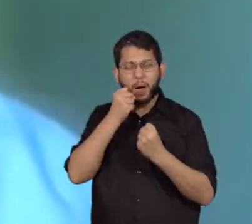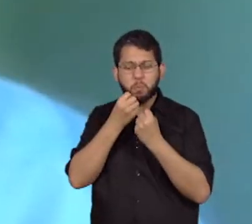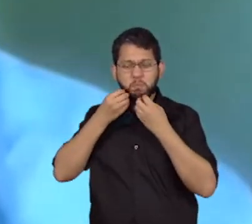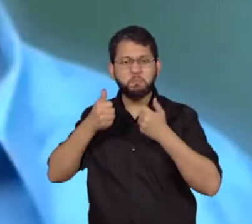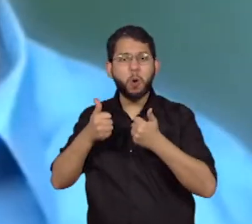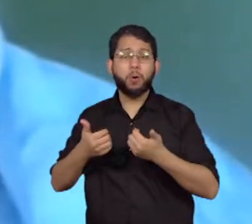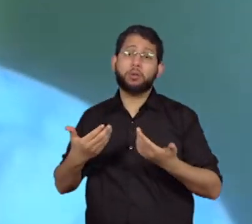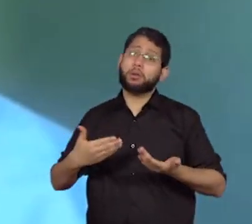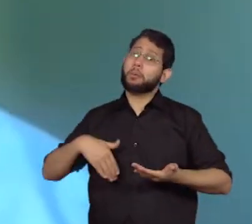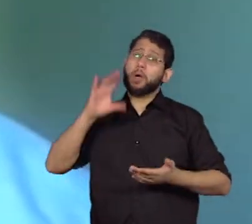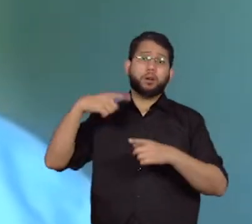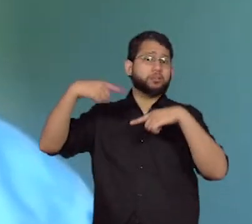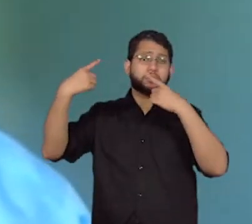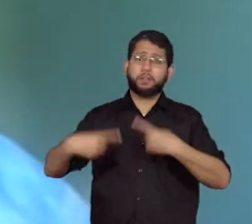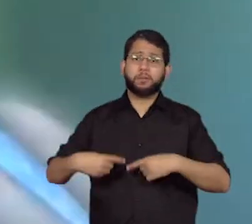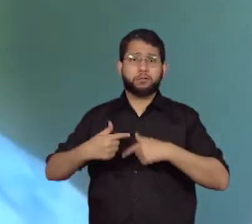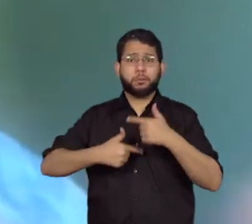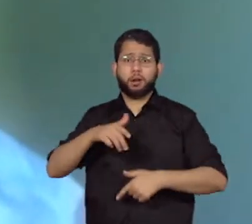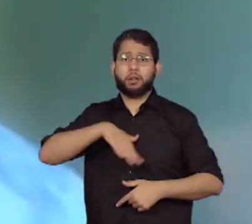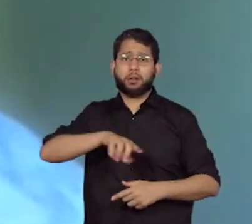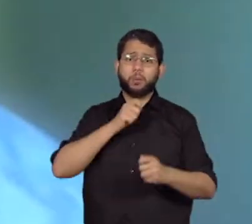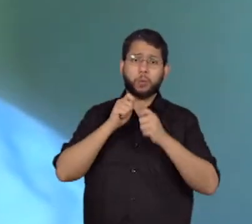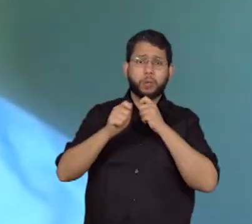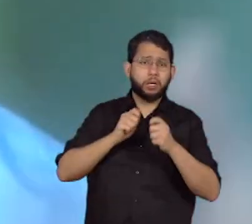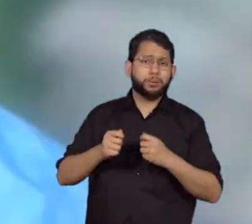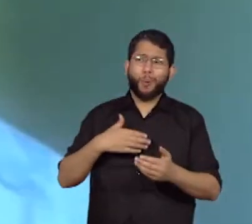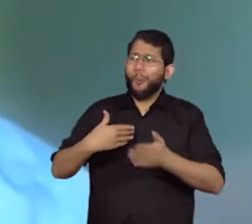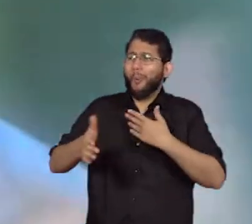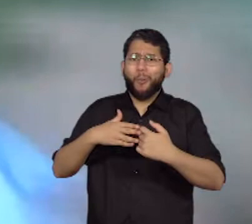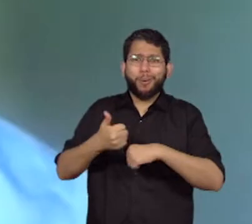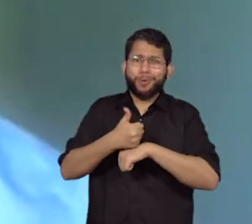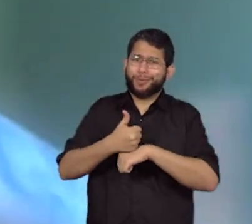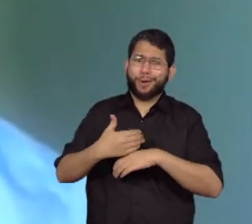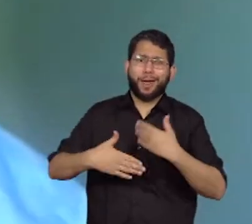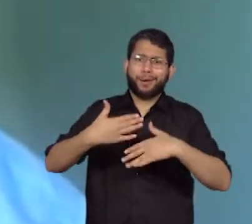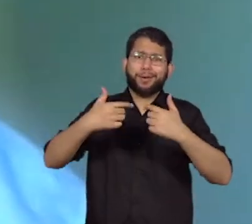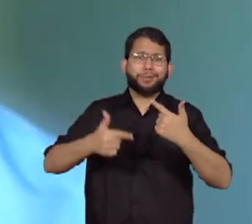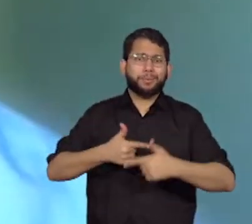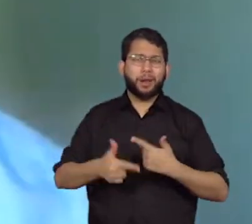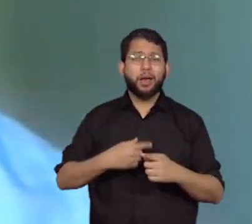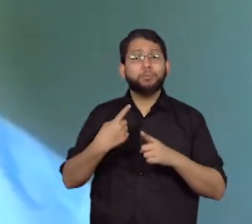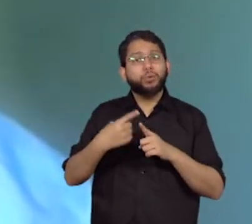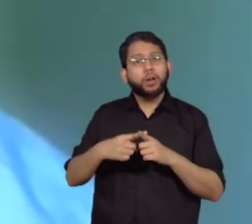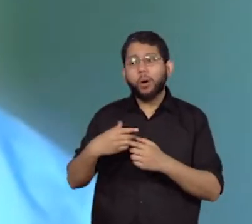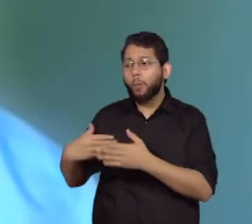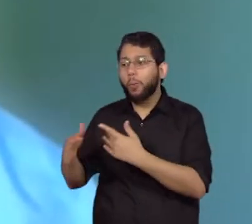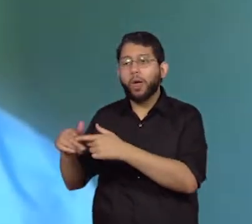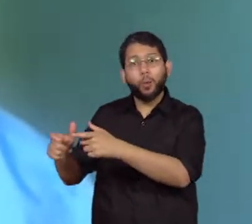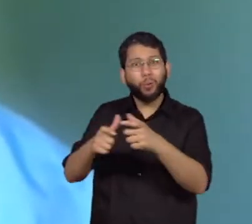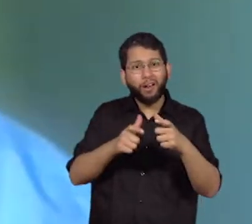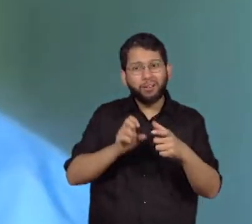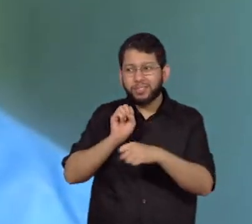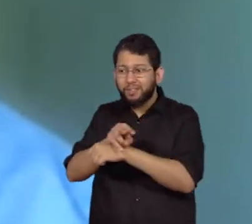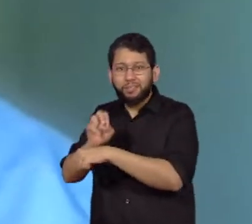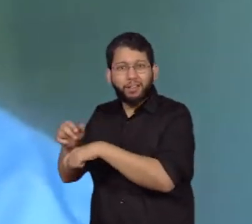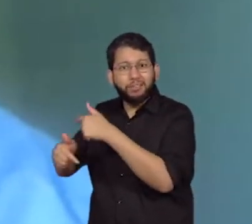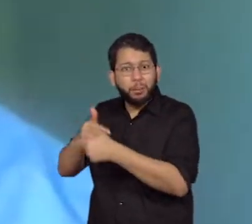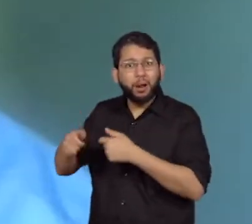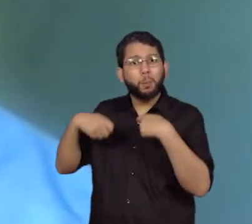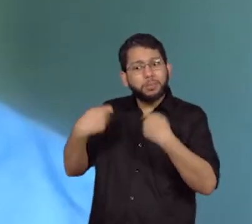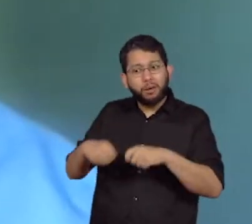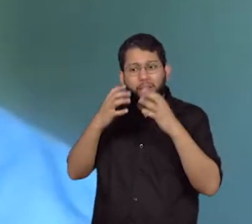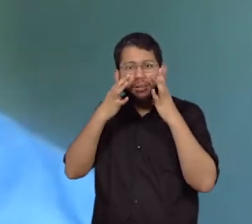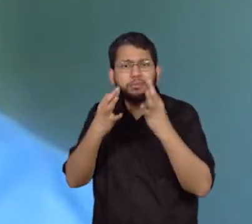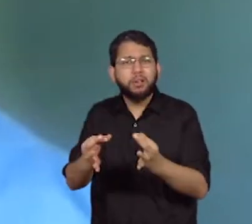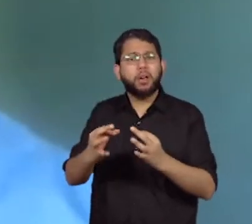grande desafio, né, da carreira jornalística, até porque de qualquer carreira, né? Porque toda carreira consome muito tempo, demanda muita atenção, e como você está